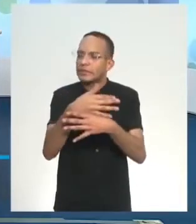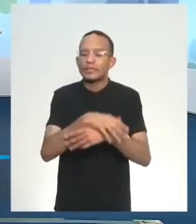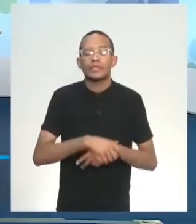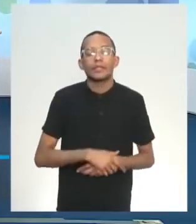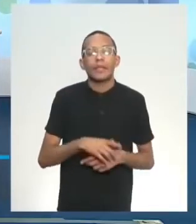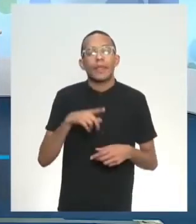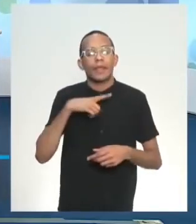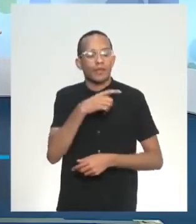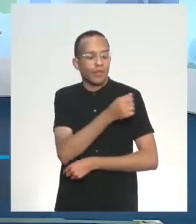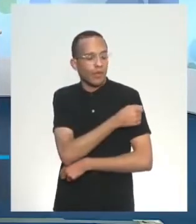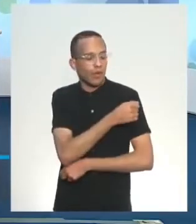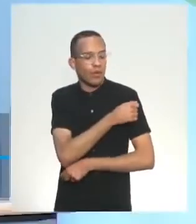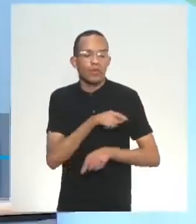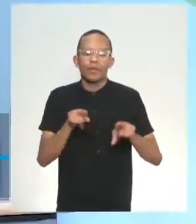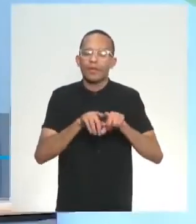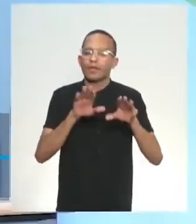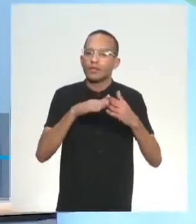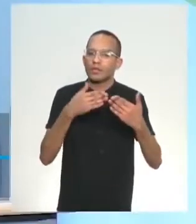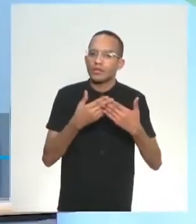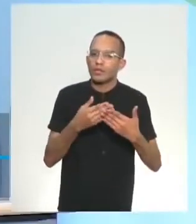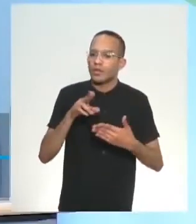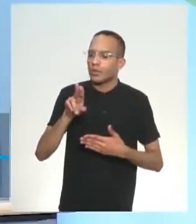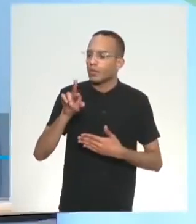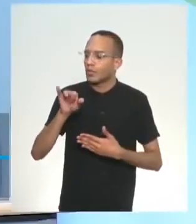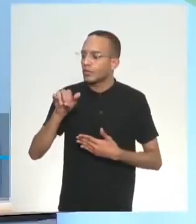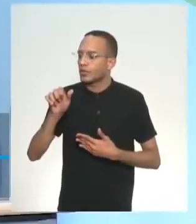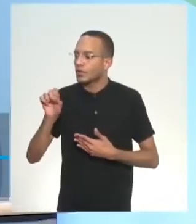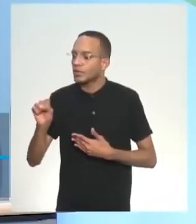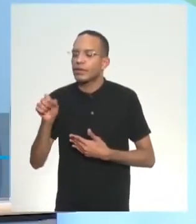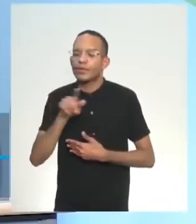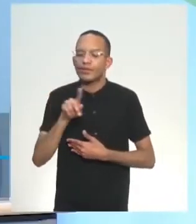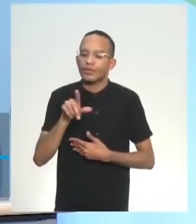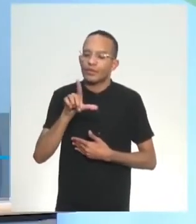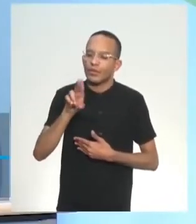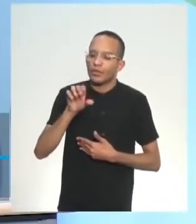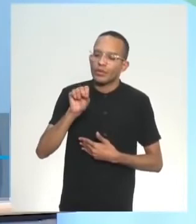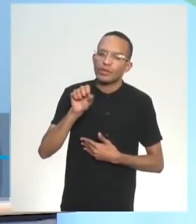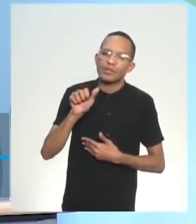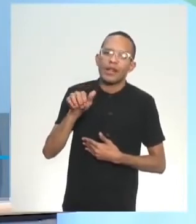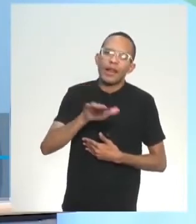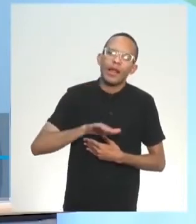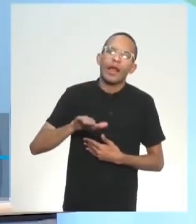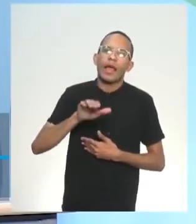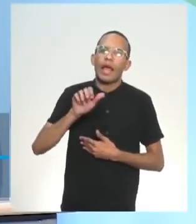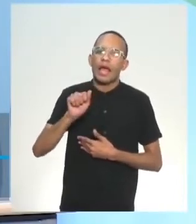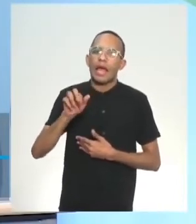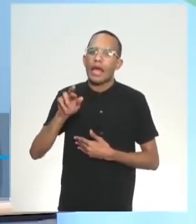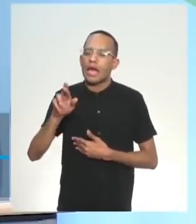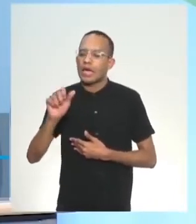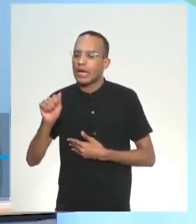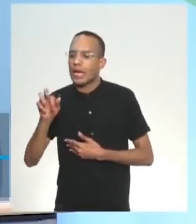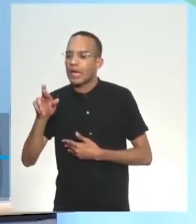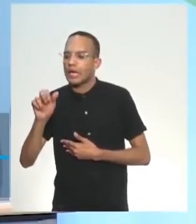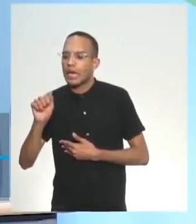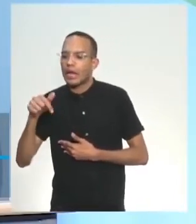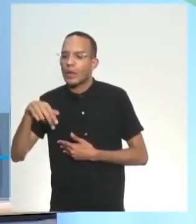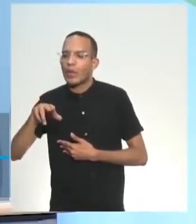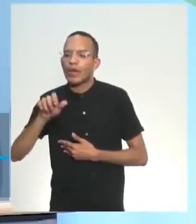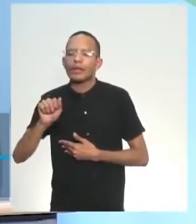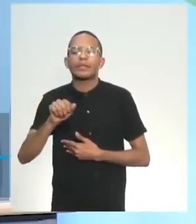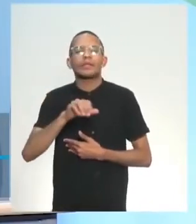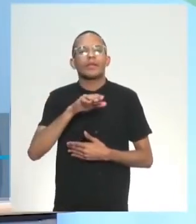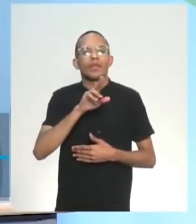Temos aqui os alunos da Escola Urias Braga, do Pro Lucas. Araraquara, Cerrado e Mata